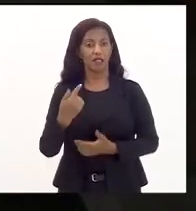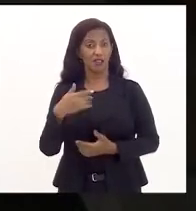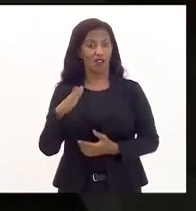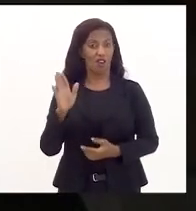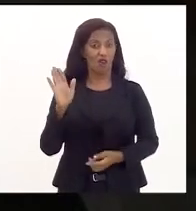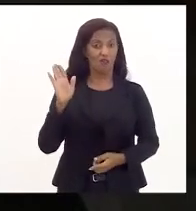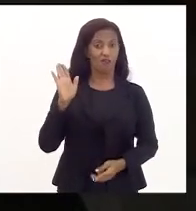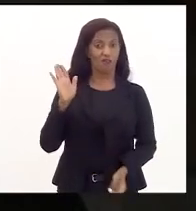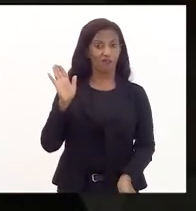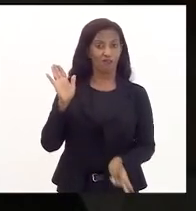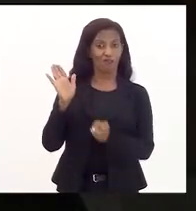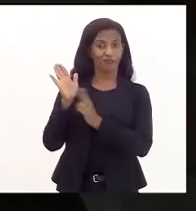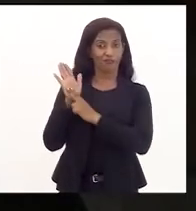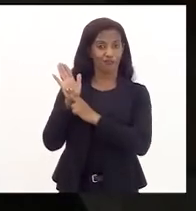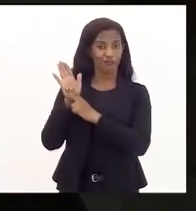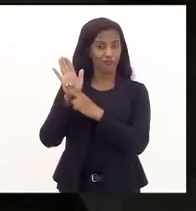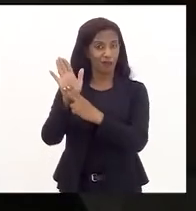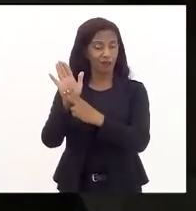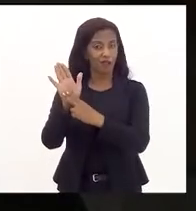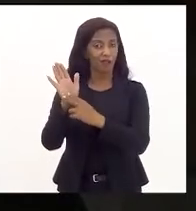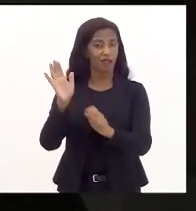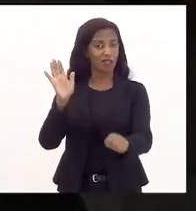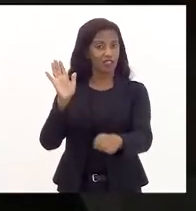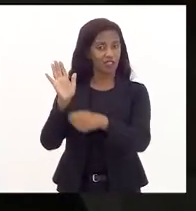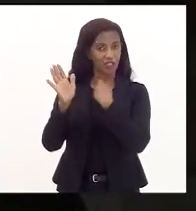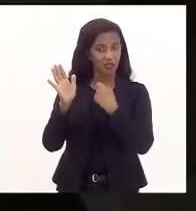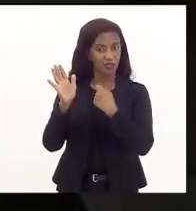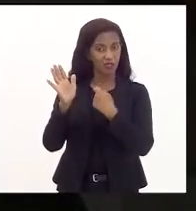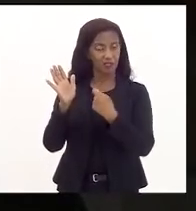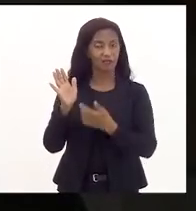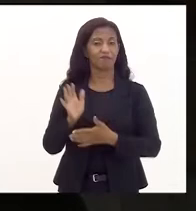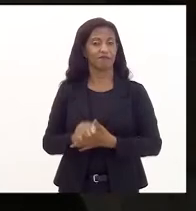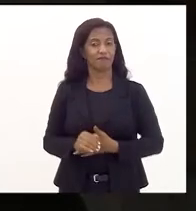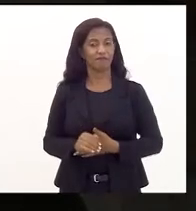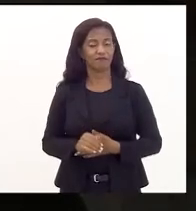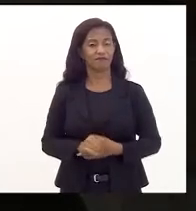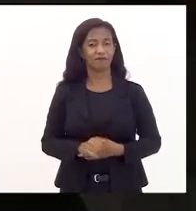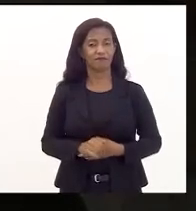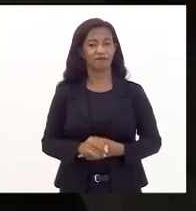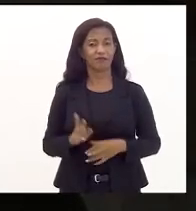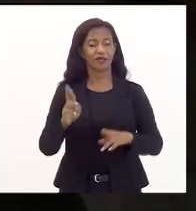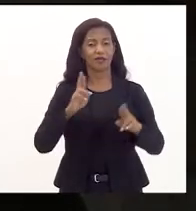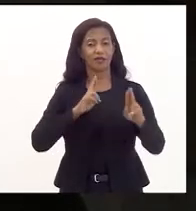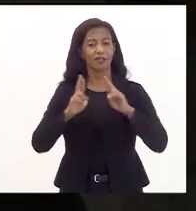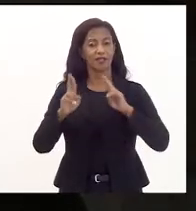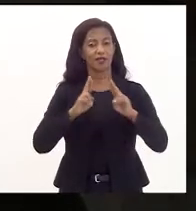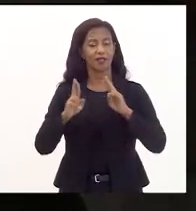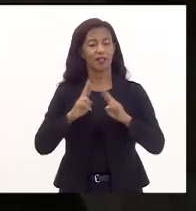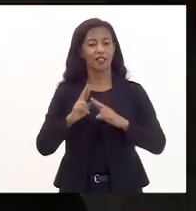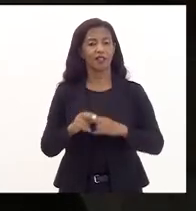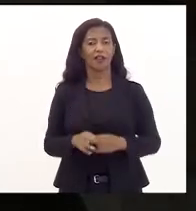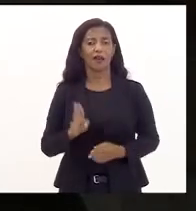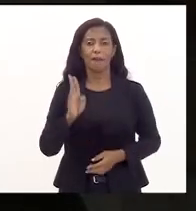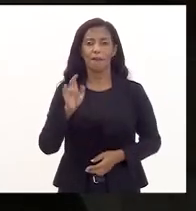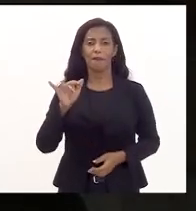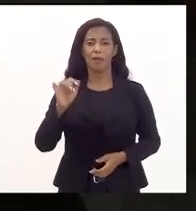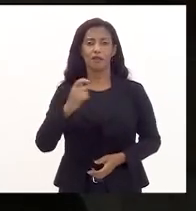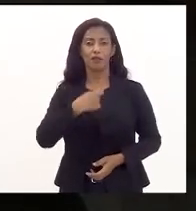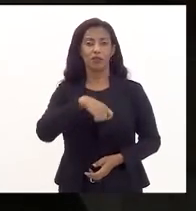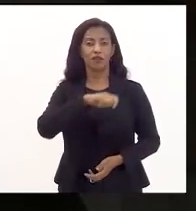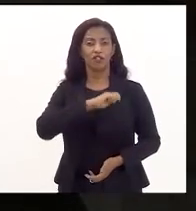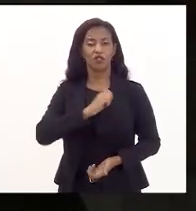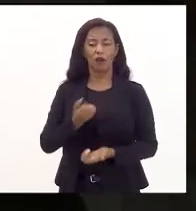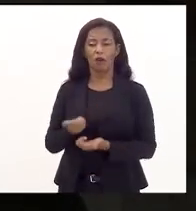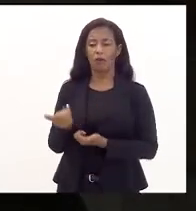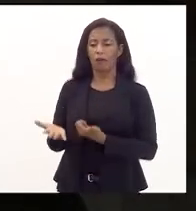prometidas e estão escritas, assinadas, em relação aos benefícios fiscais